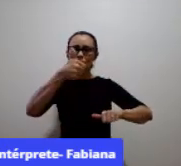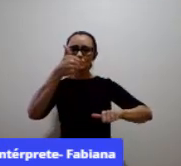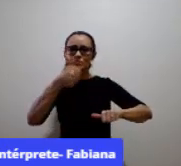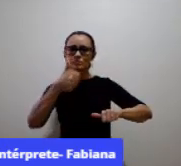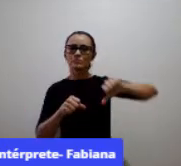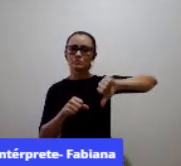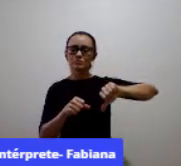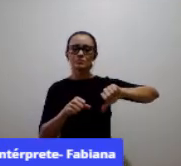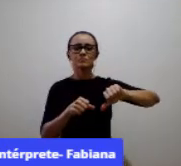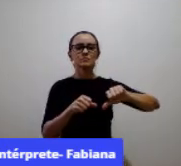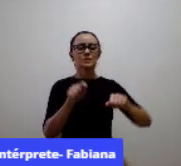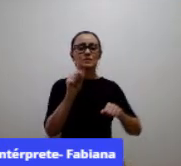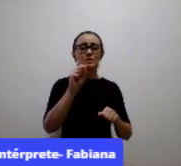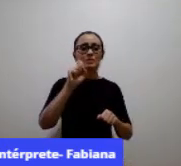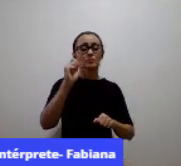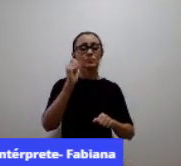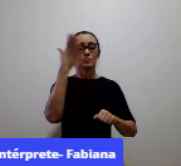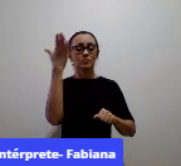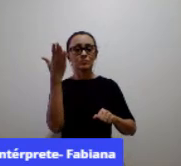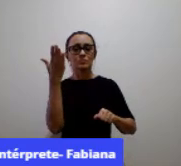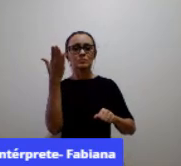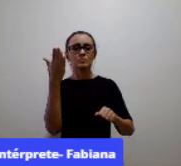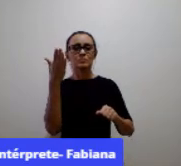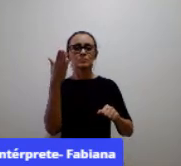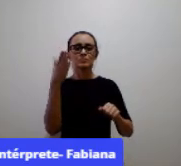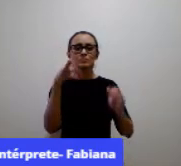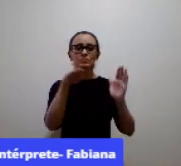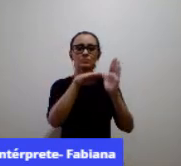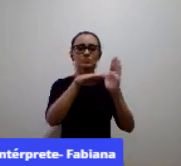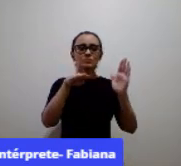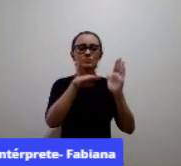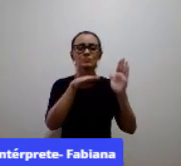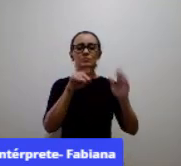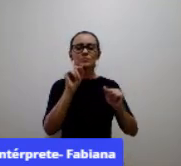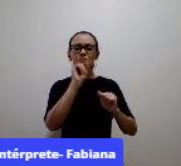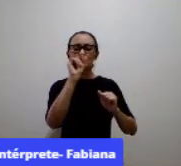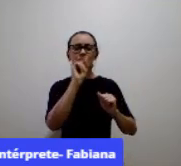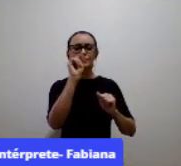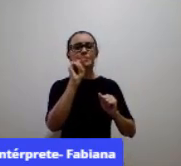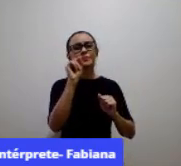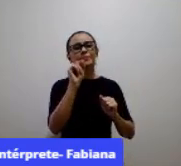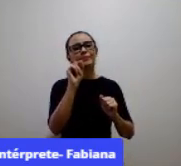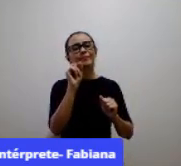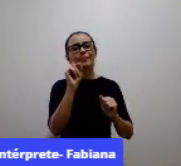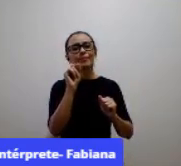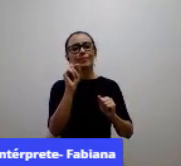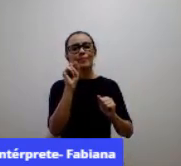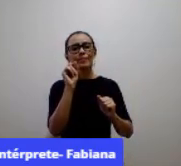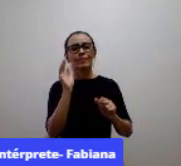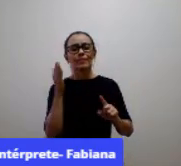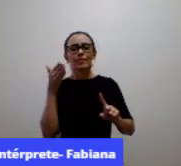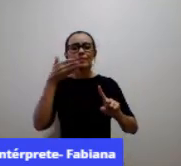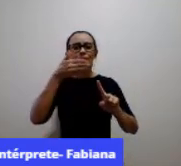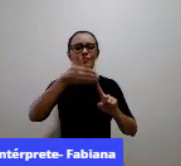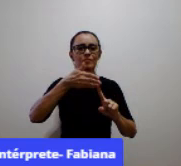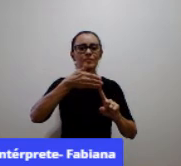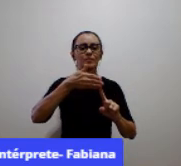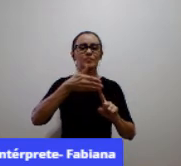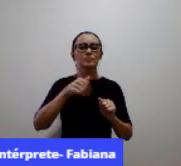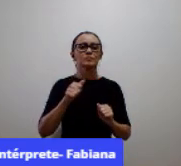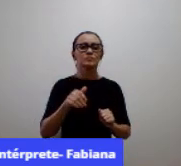é o nível onde ocorre a elaboração, é a identificação ambiental, é